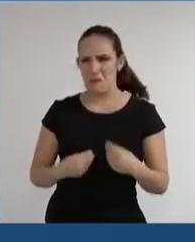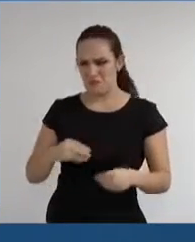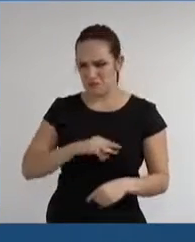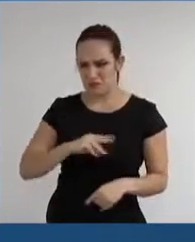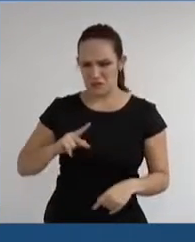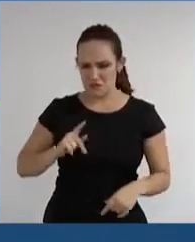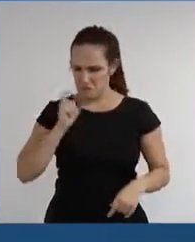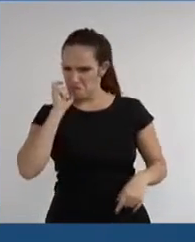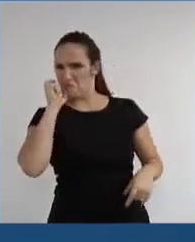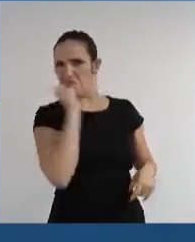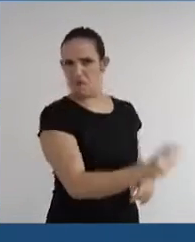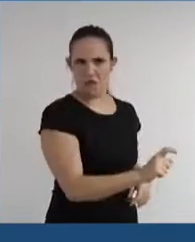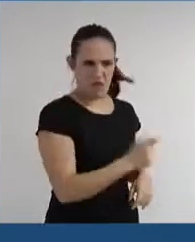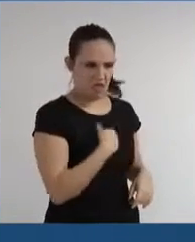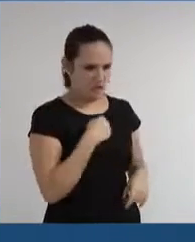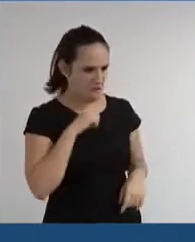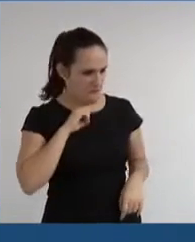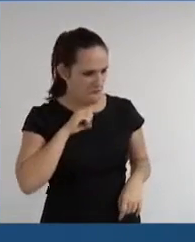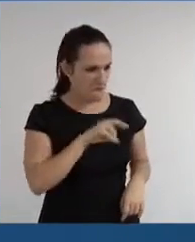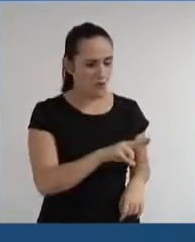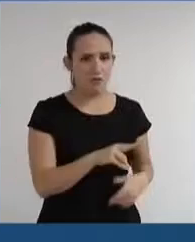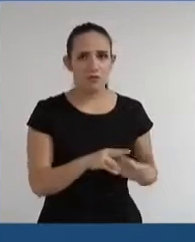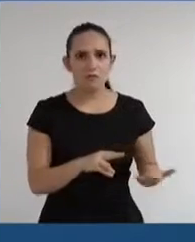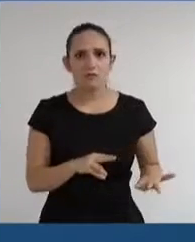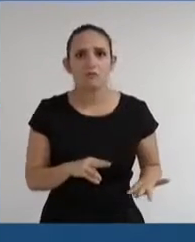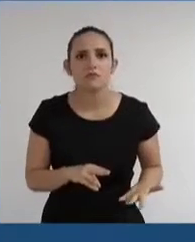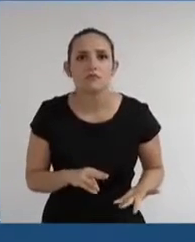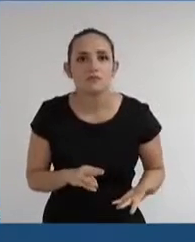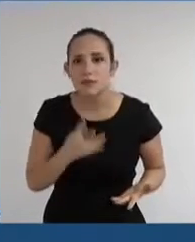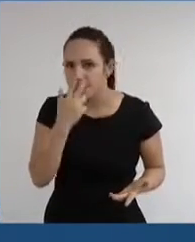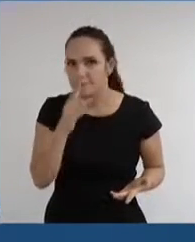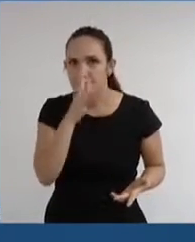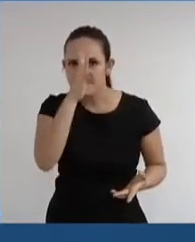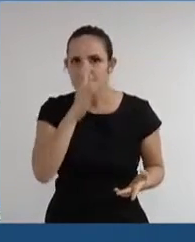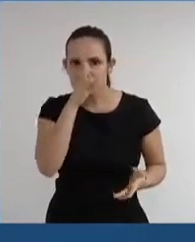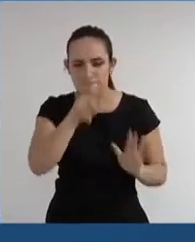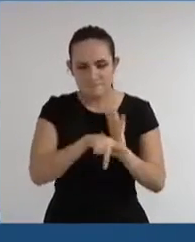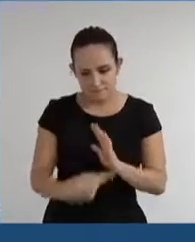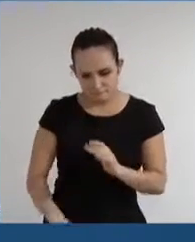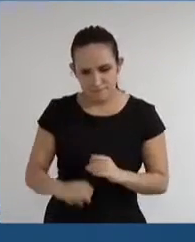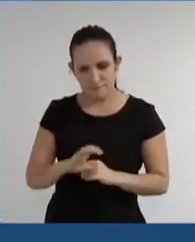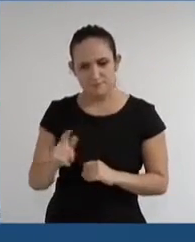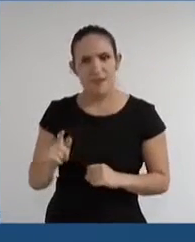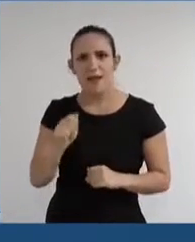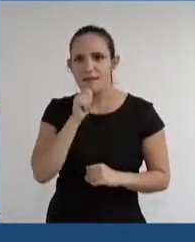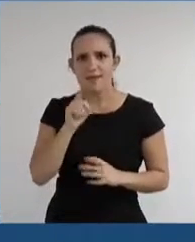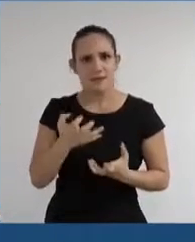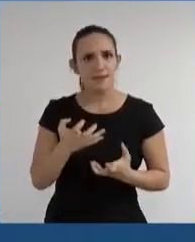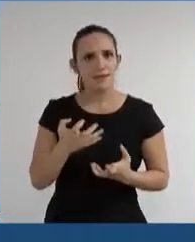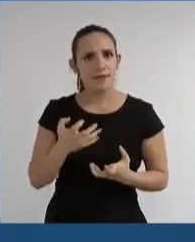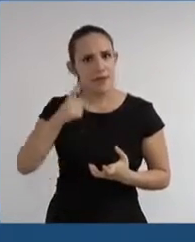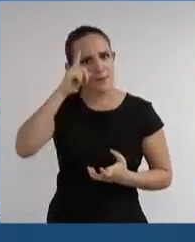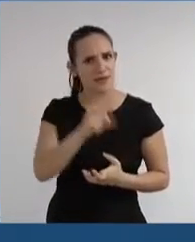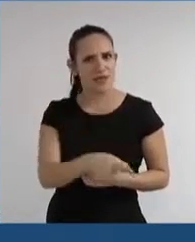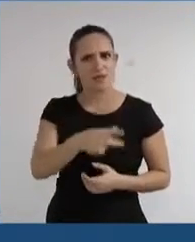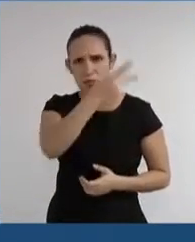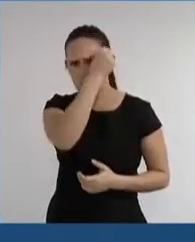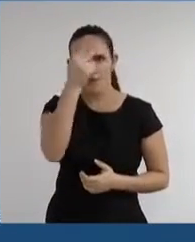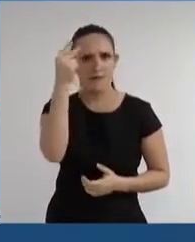feita. Além de interferir no negócio privado da cidade de Campo Grande, ainda quer enquadrar o